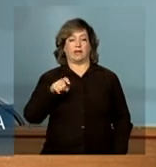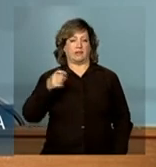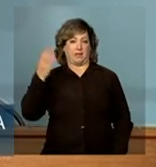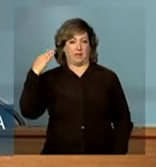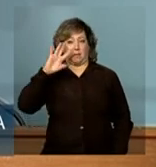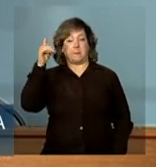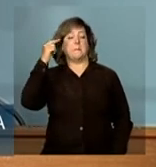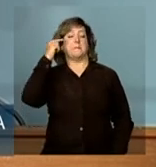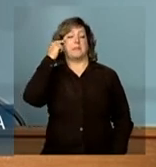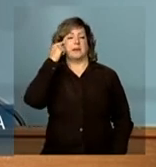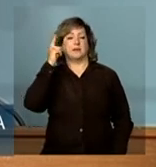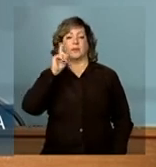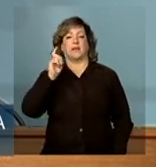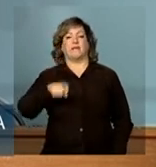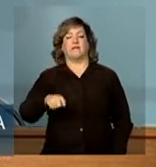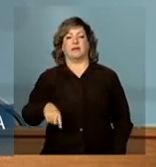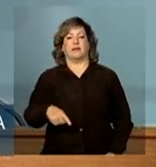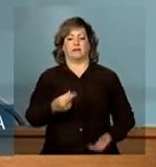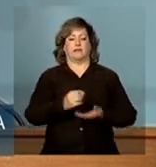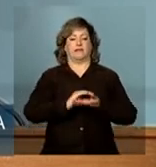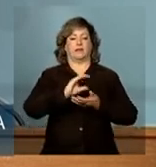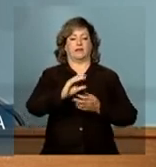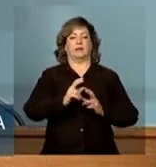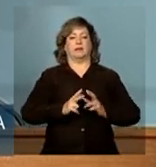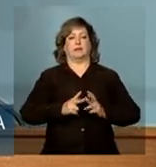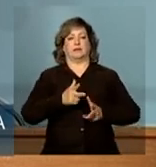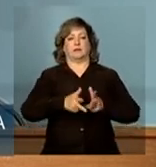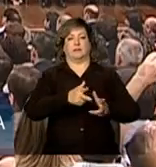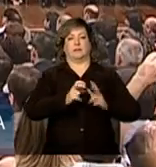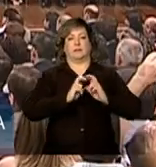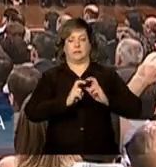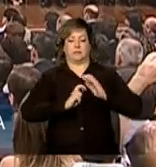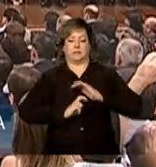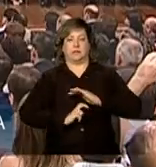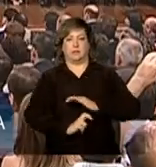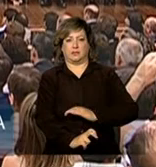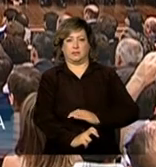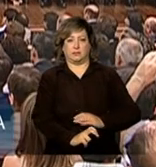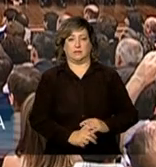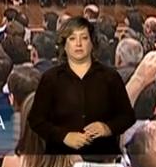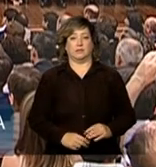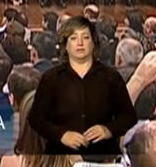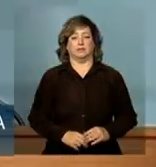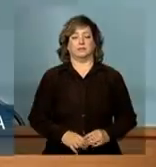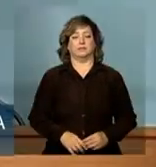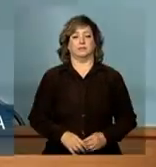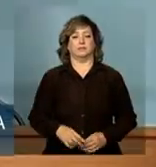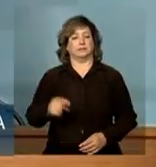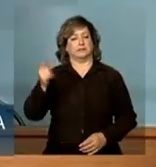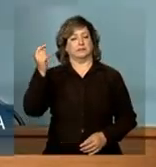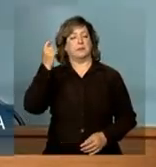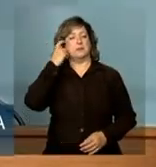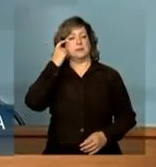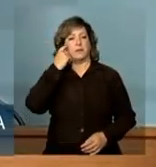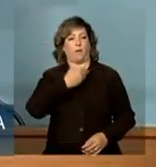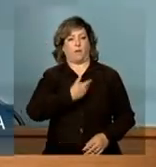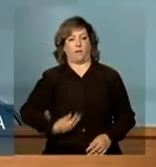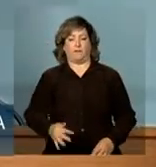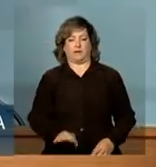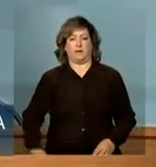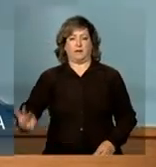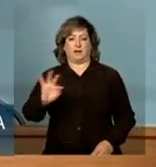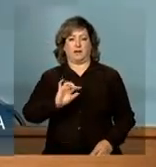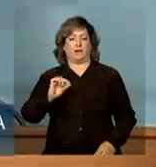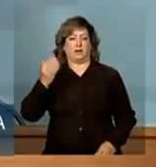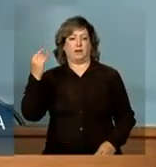era algo que o governo federal não devia se interessar por. A questão urbana não era do governo